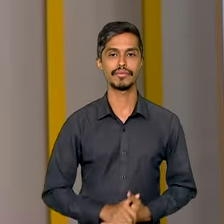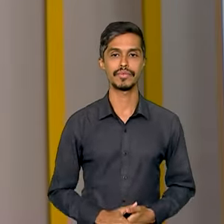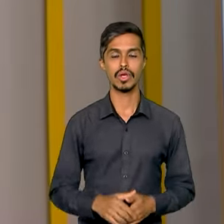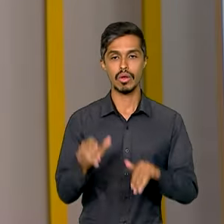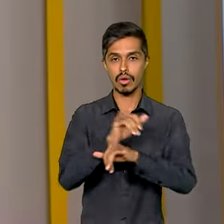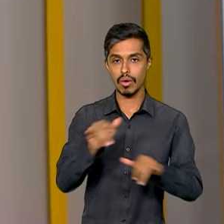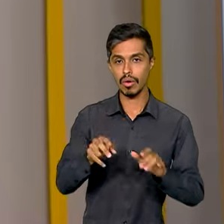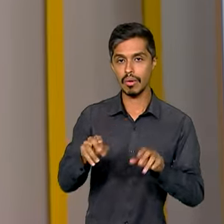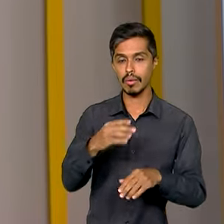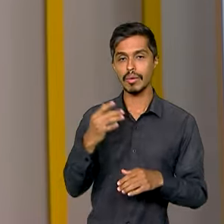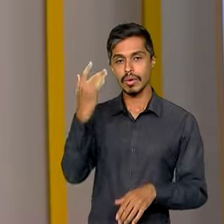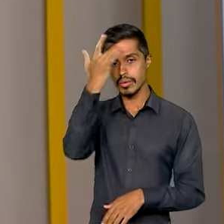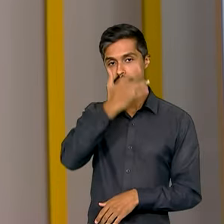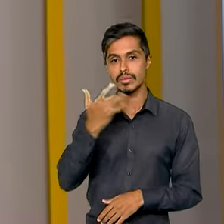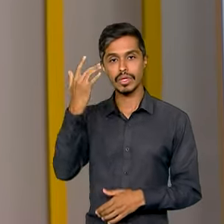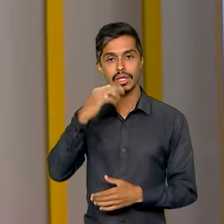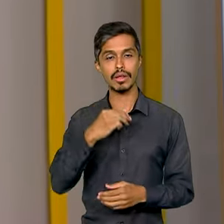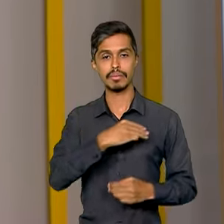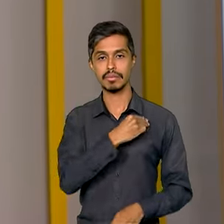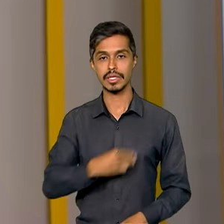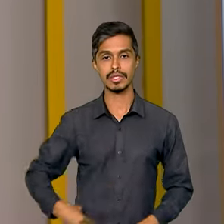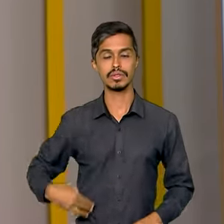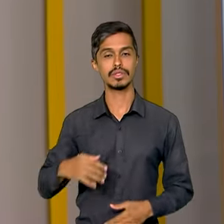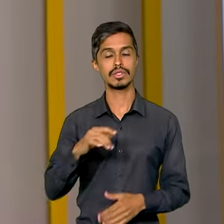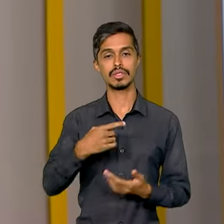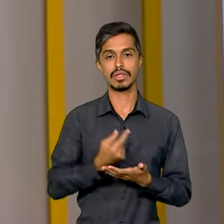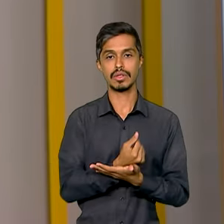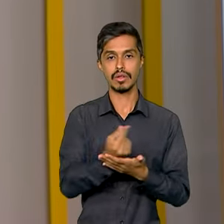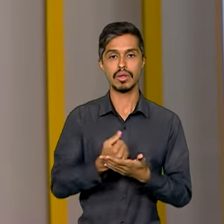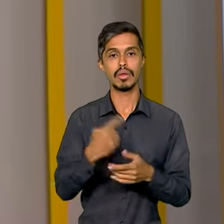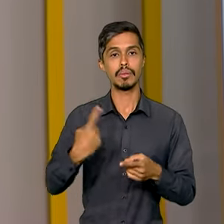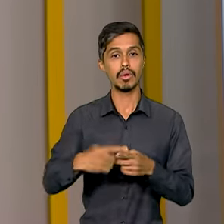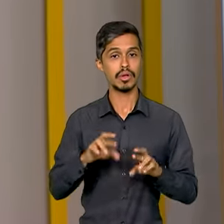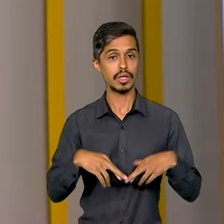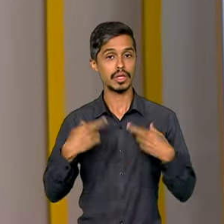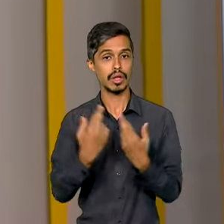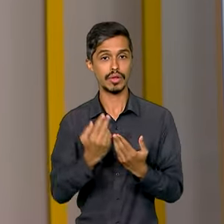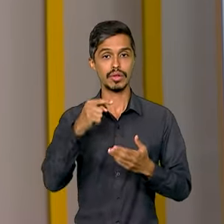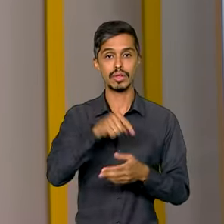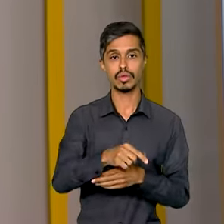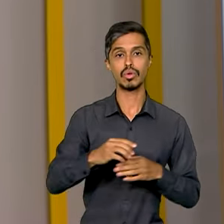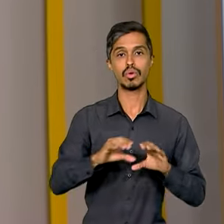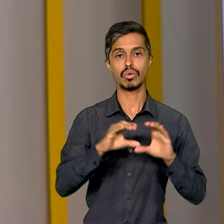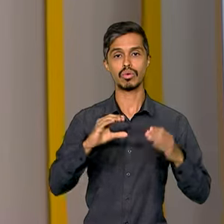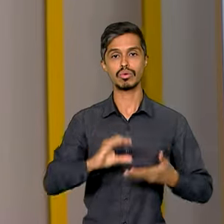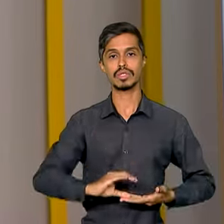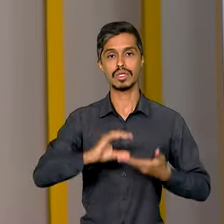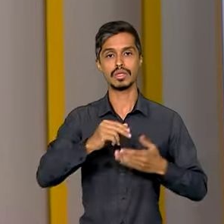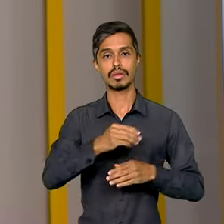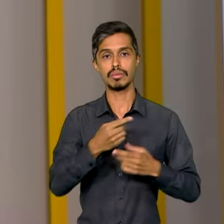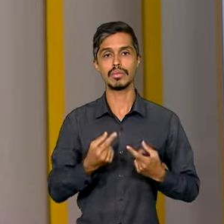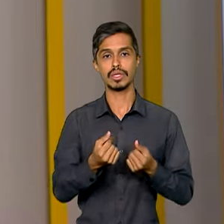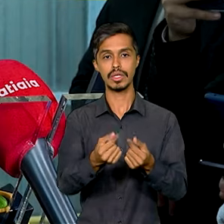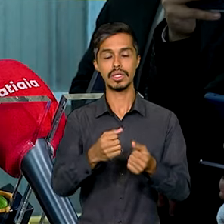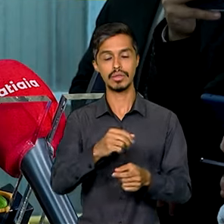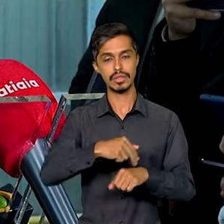foi feito pelo ministro da Fazenda, Fernando Haddad, depois da reunião do Conselho Monetário Nacional. Vamos